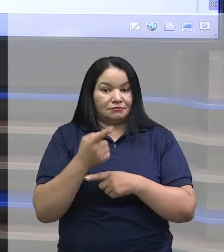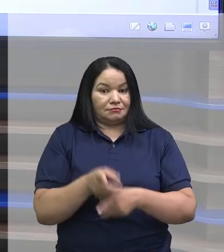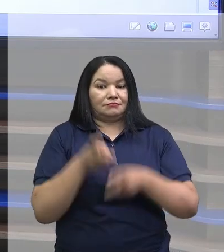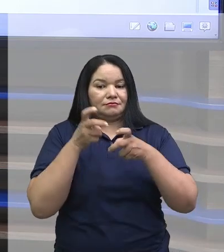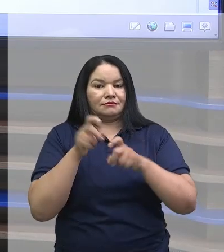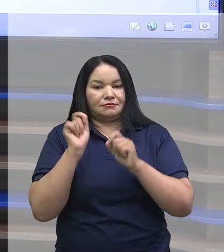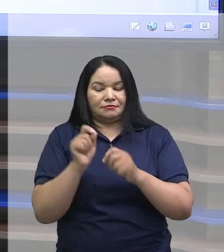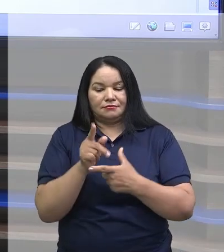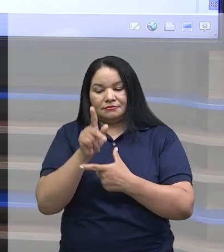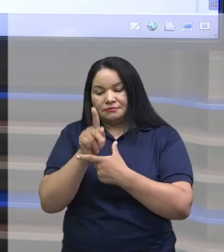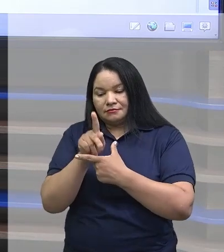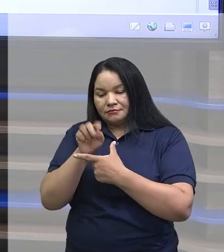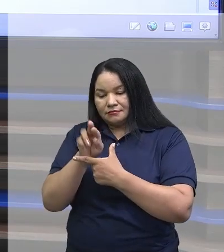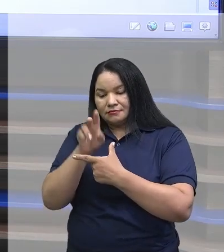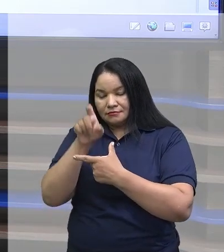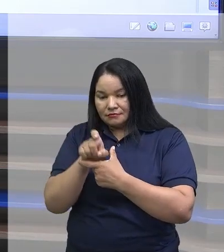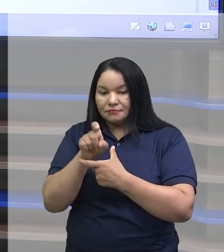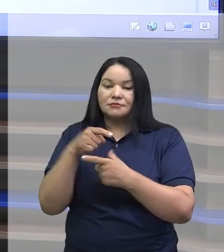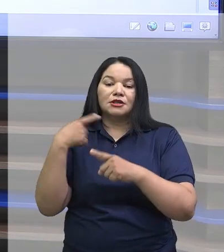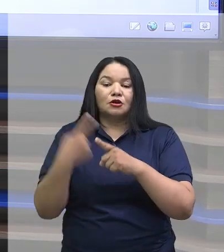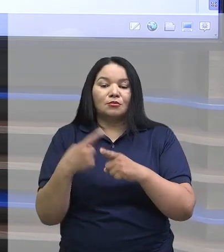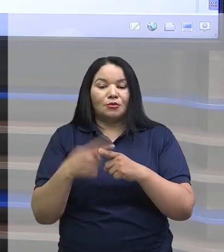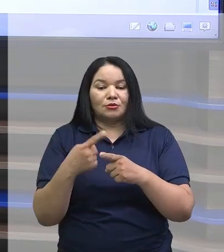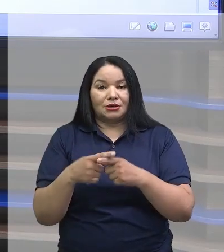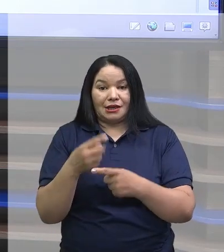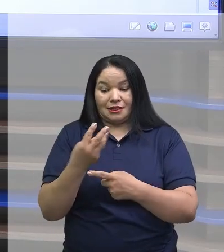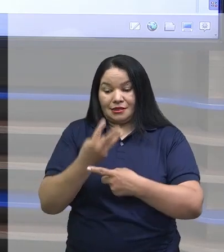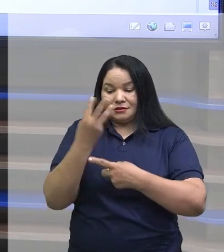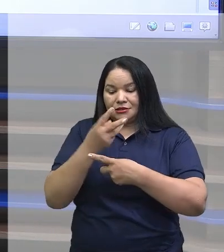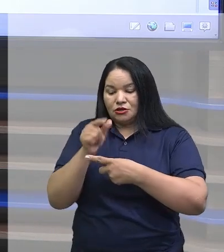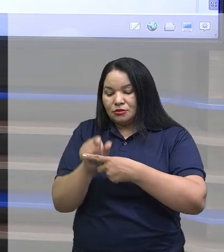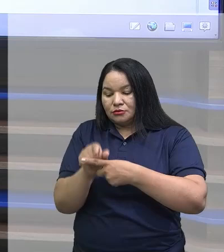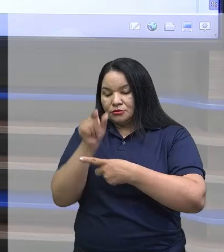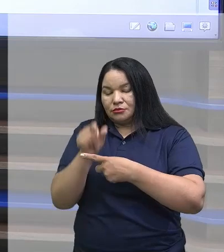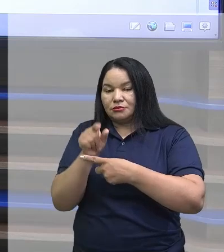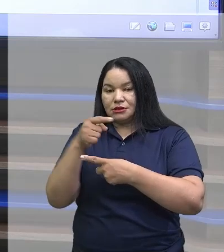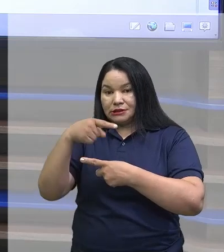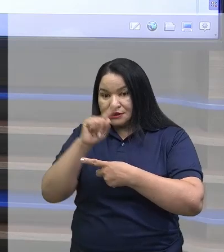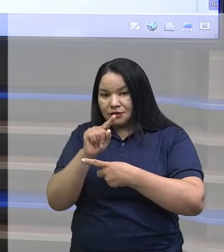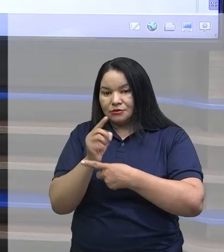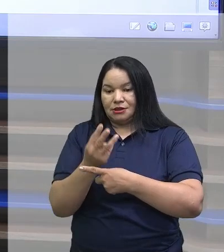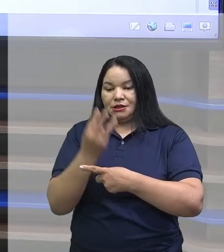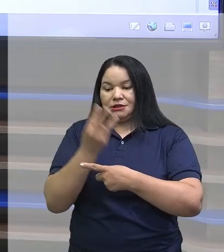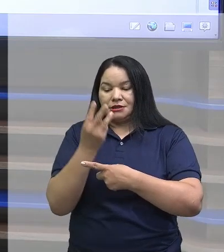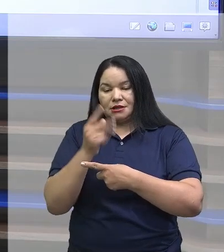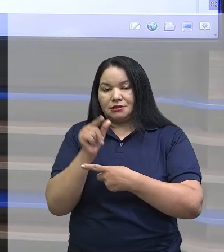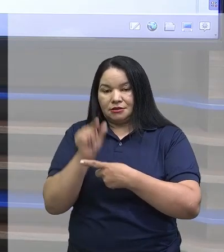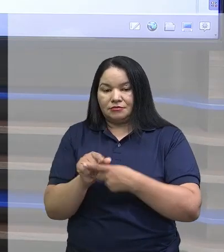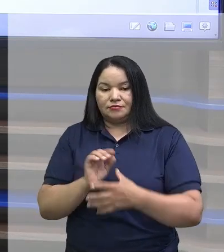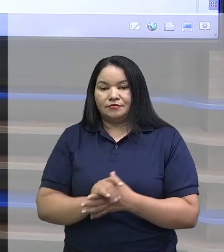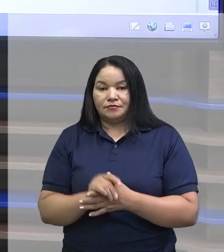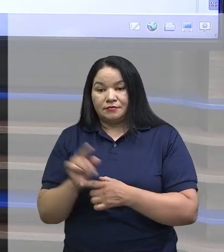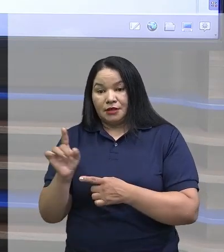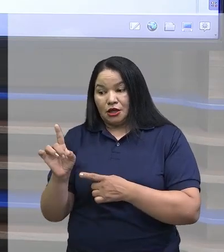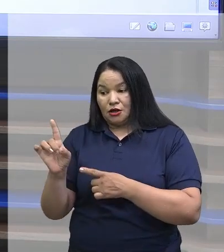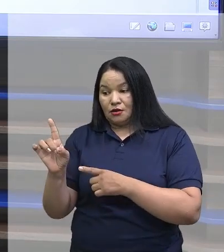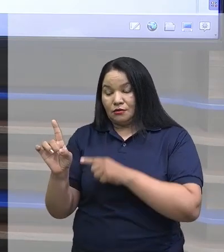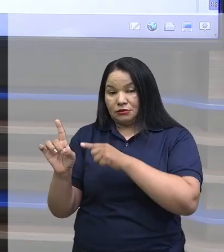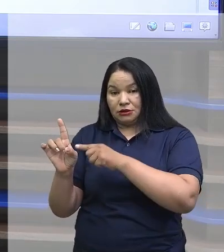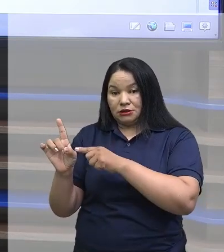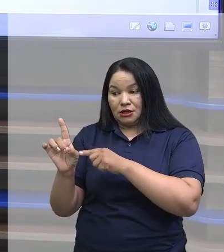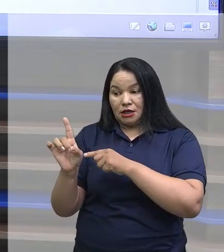proparoxítona. Por quê? Porque ela está acentuada na terceira sílaba. Lembrando que sempre a gente conta da direita para a